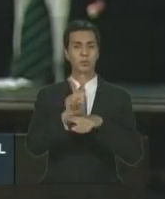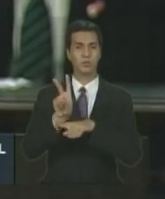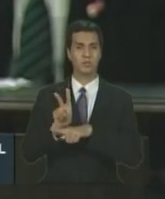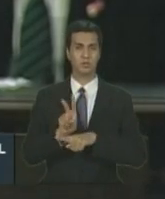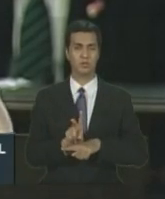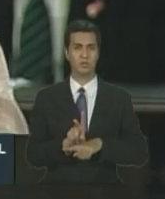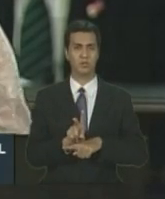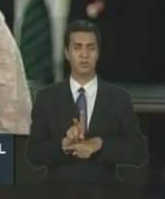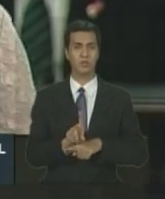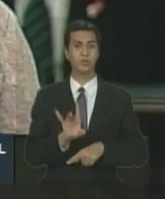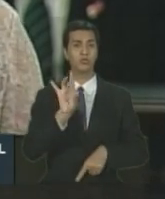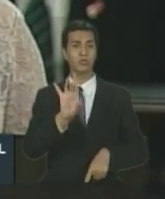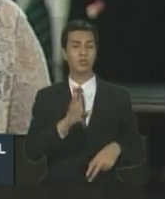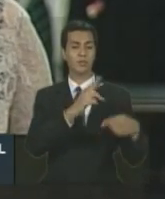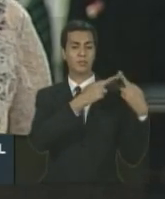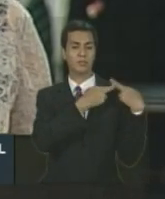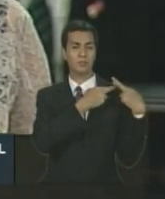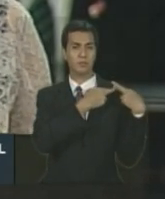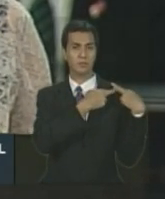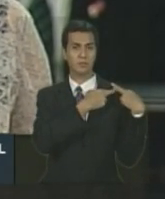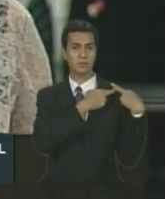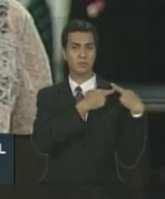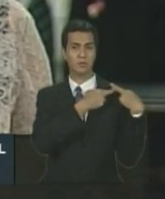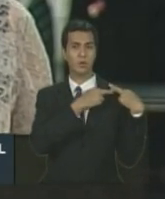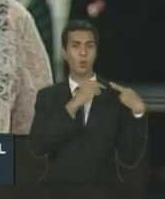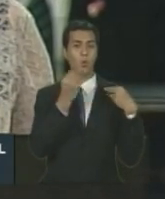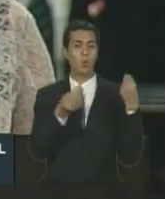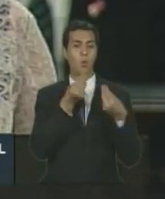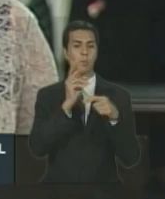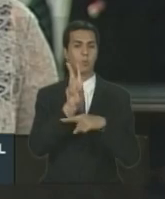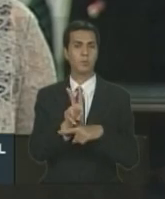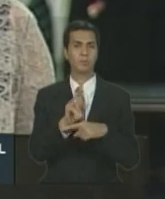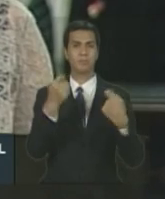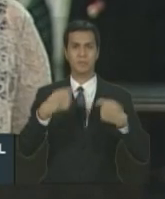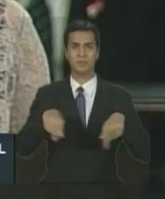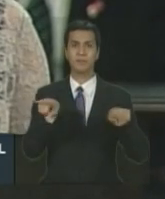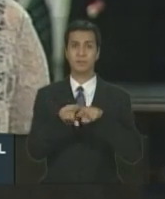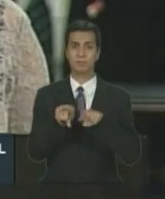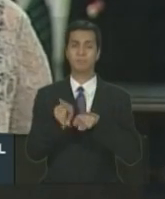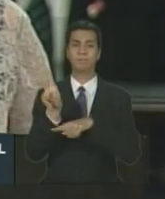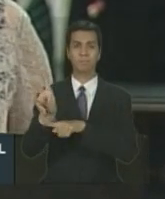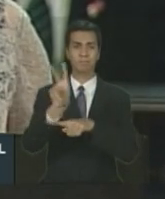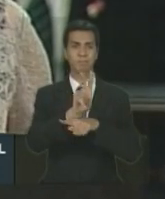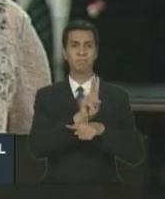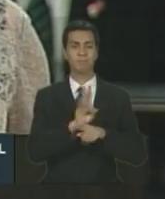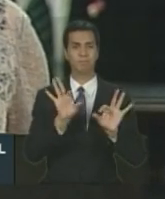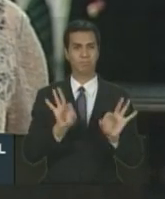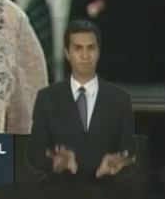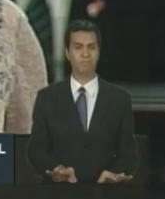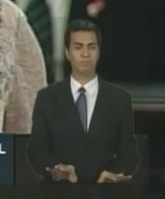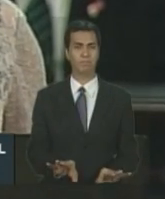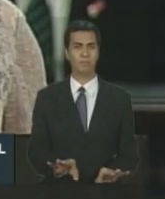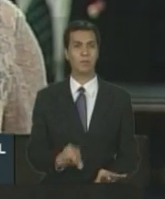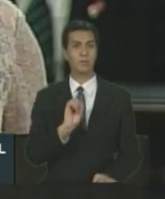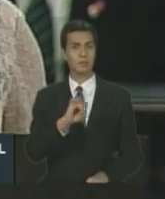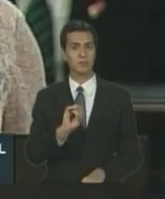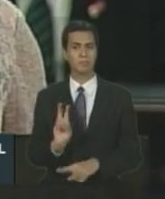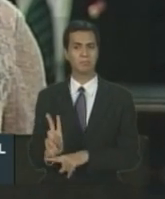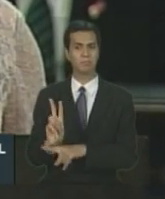Não basta responsabilidade ao proteger. Quando se protege também, é necessário que se